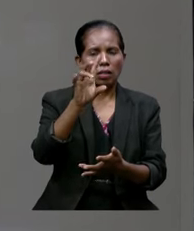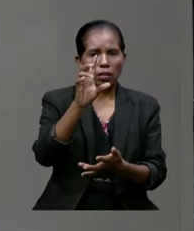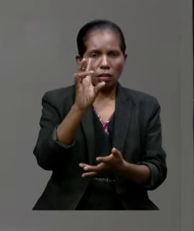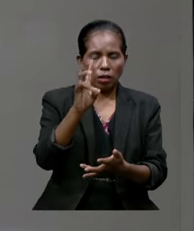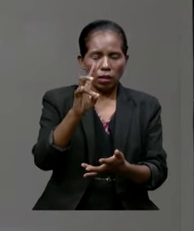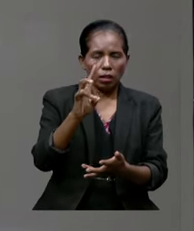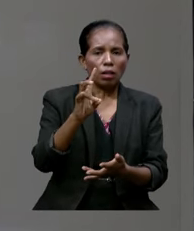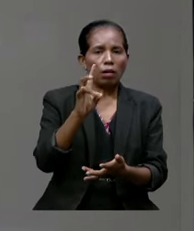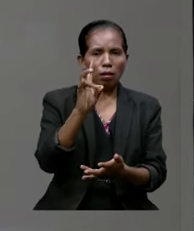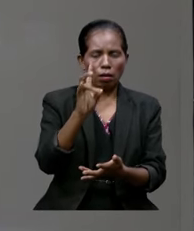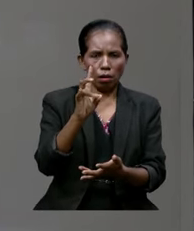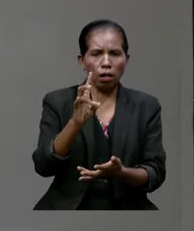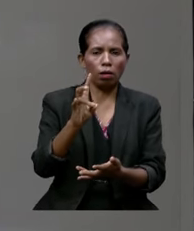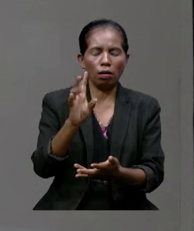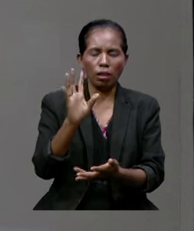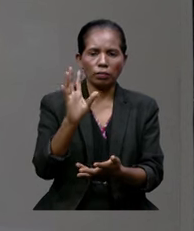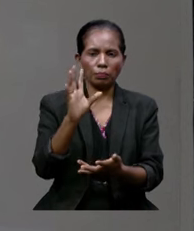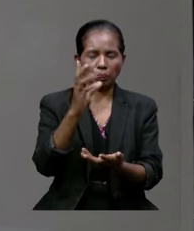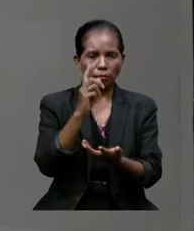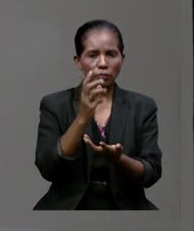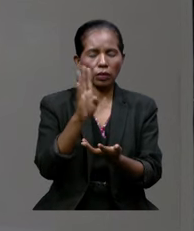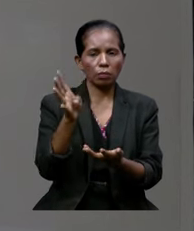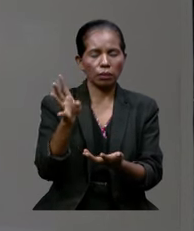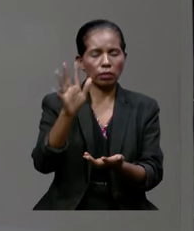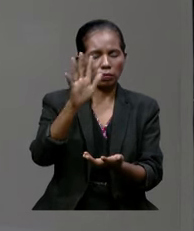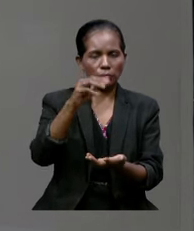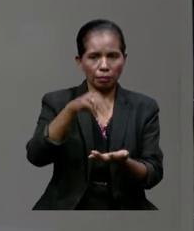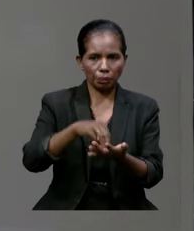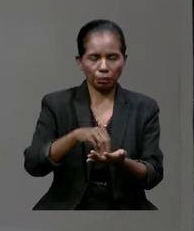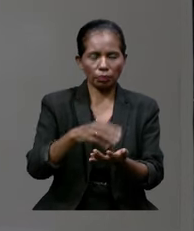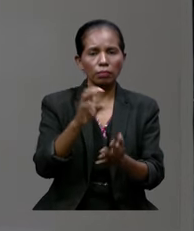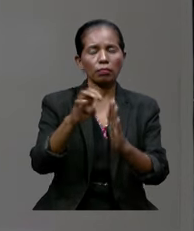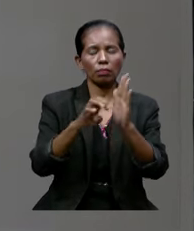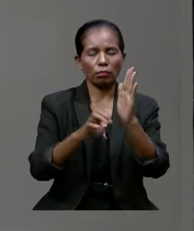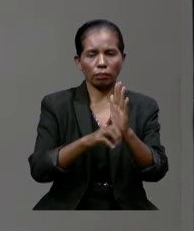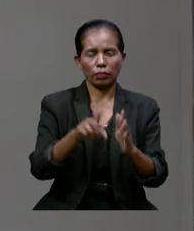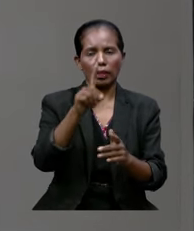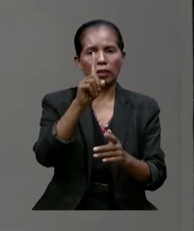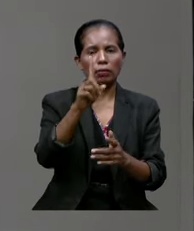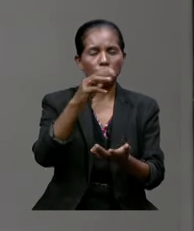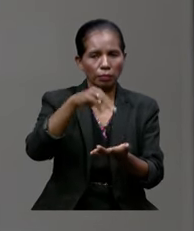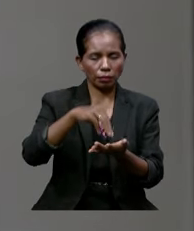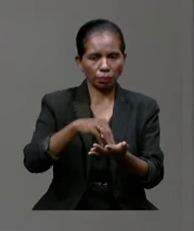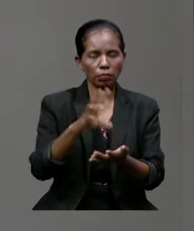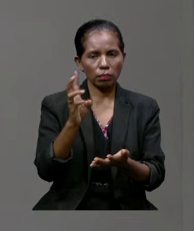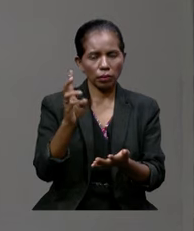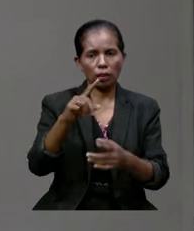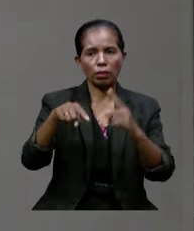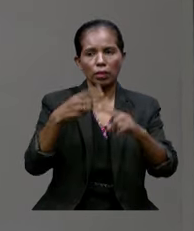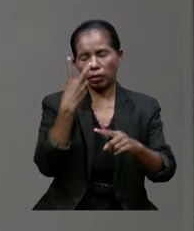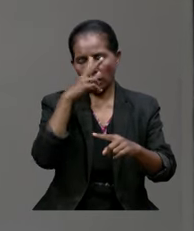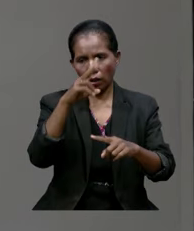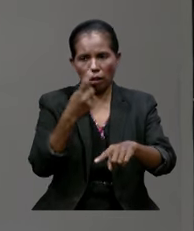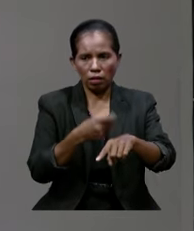tinanida estado la con osan russi montante 1 milhão 728 mil wajira itarefali bat